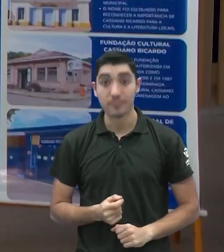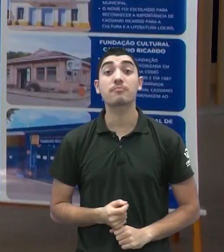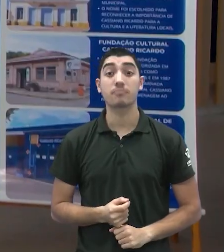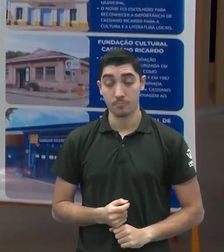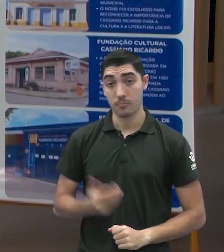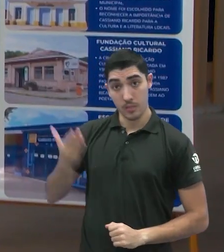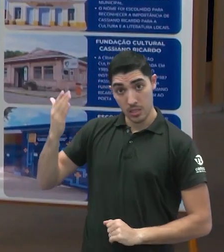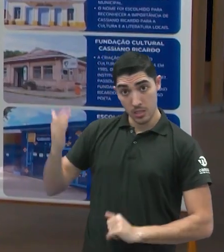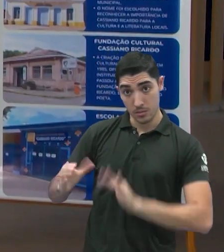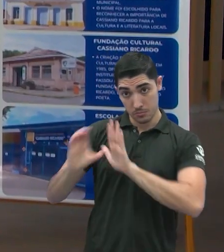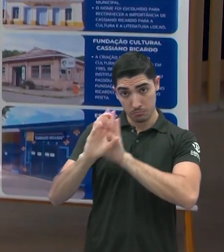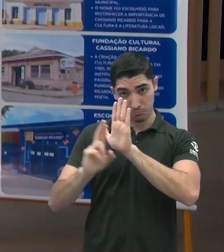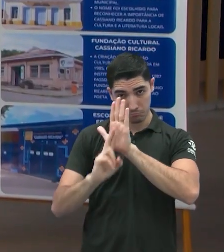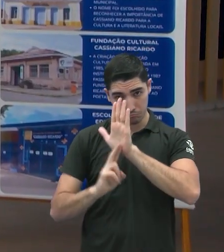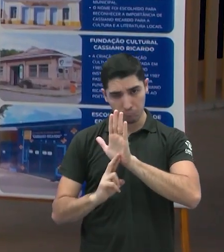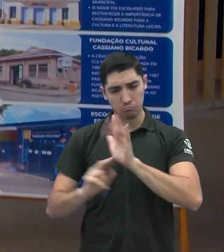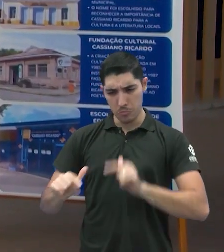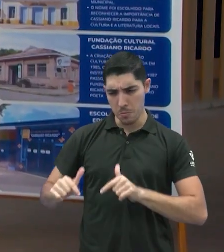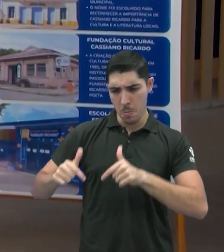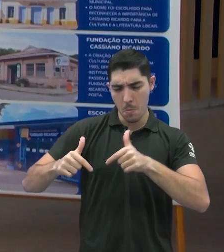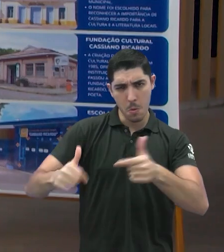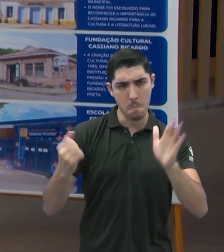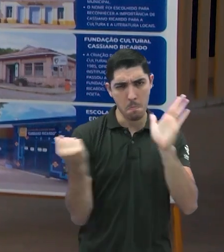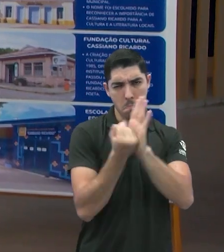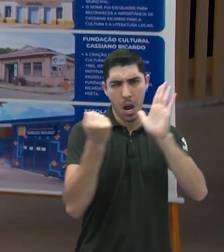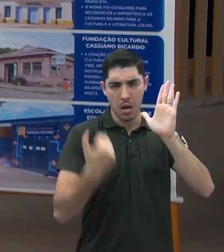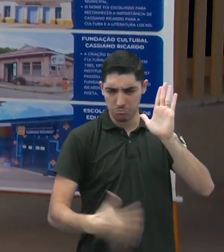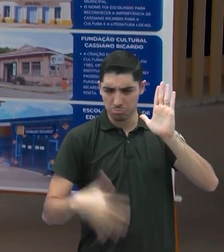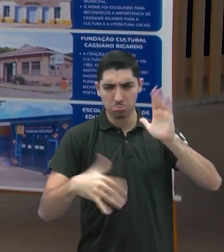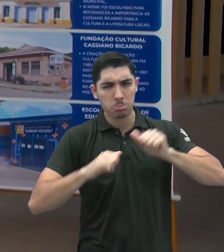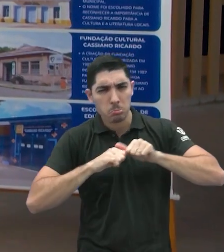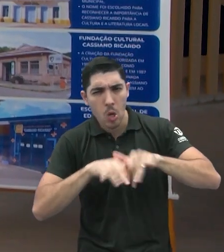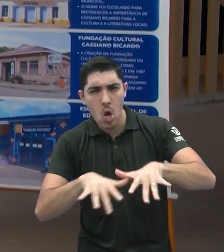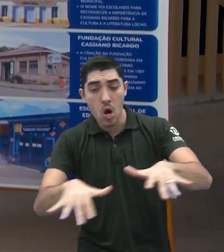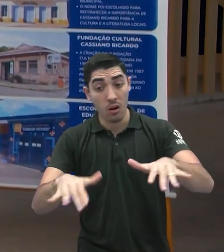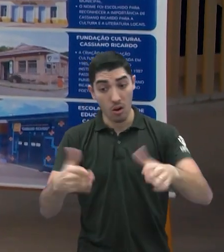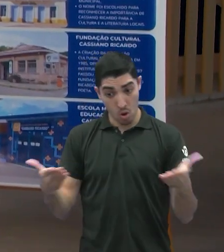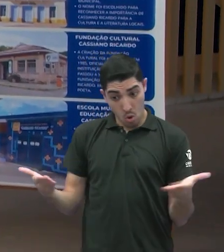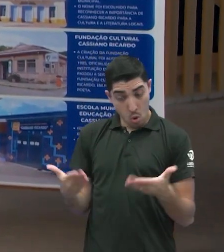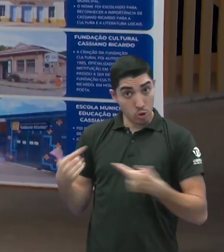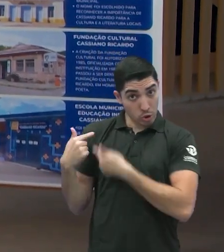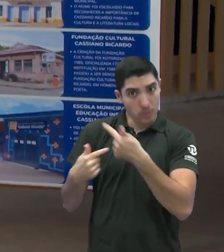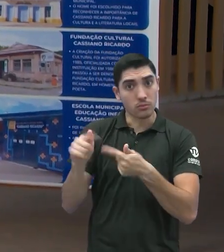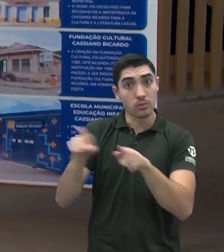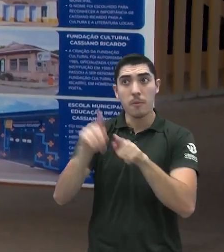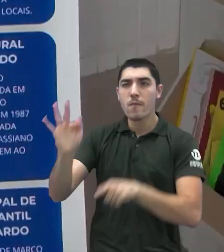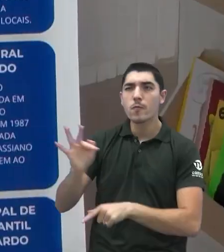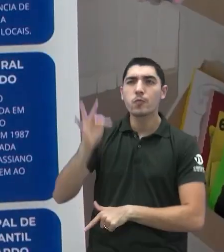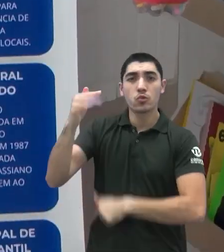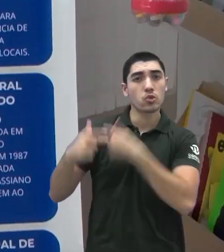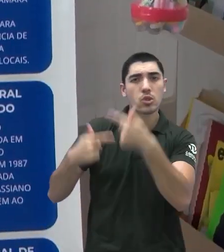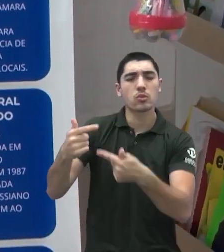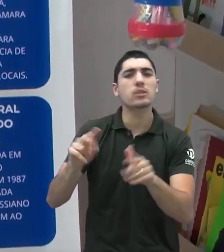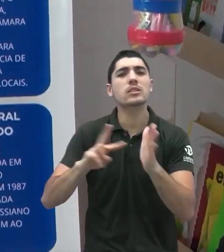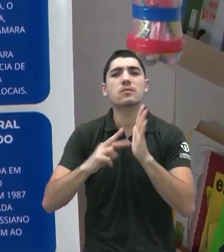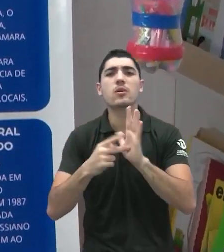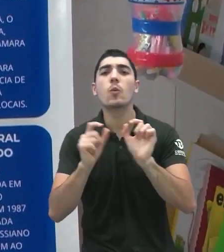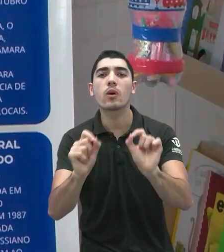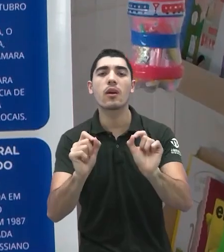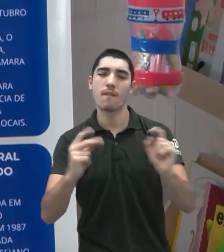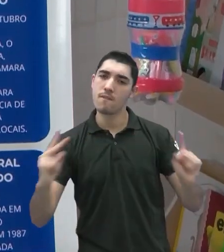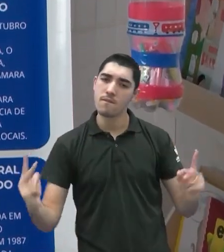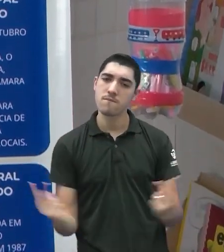município. A propagação do legado de Cassiano Ricardo, sobretudo para as gerações atuais e futuras, é uma forma